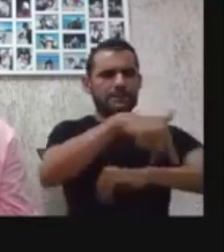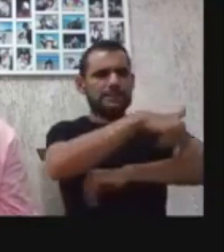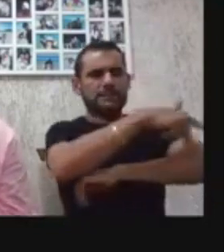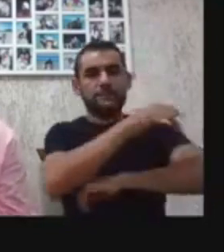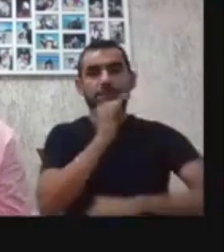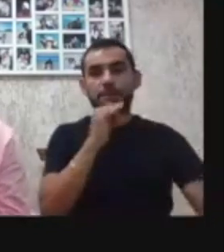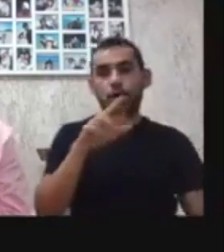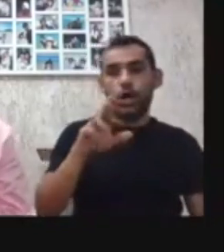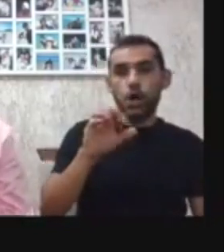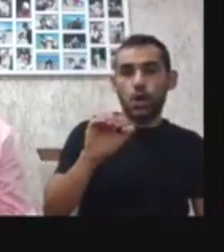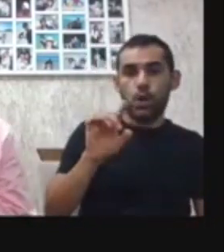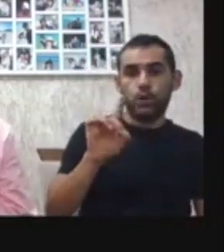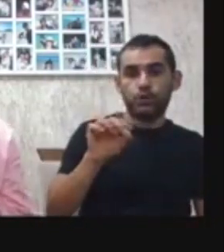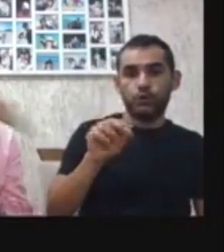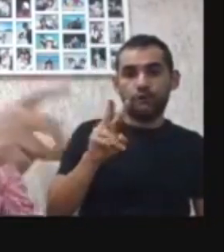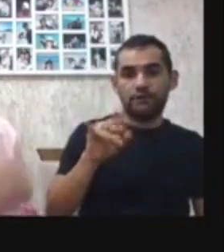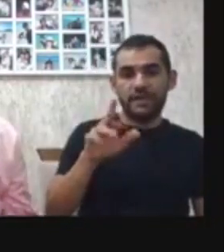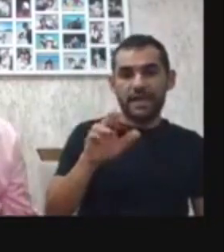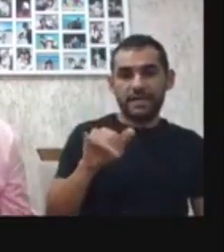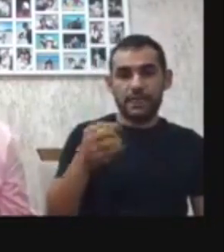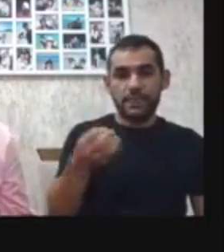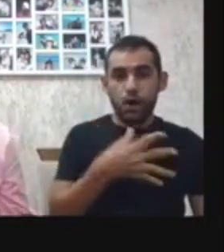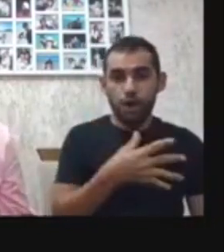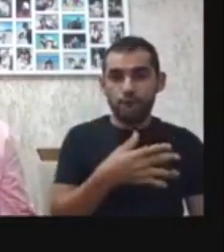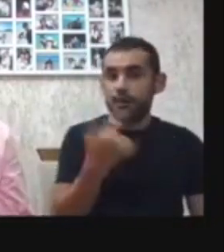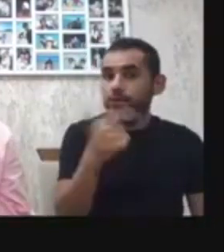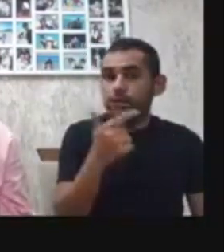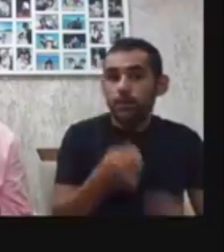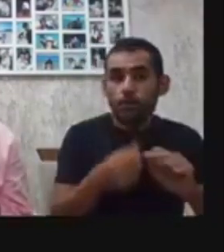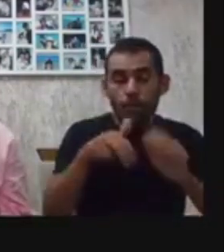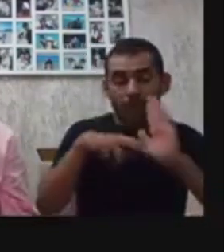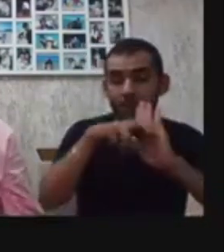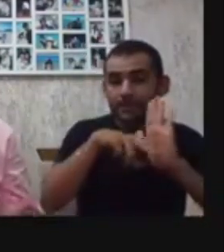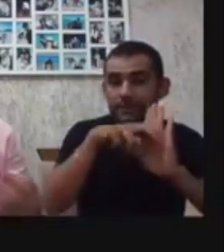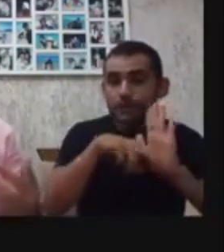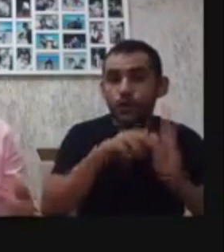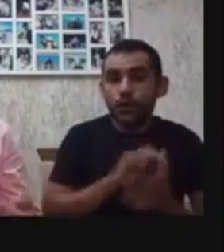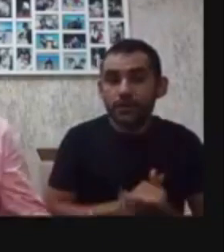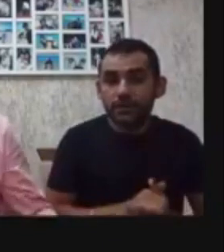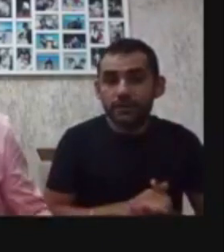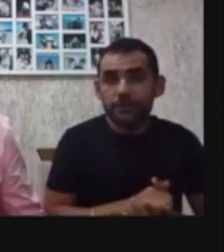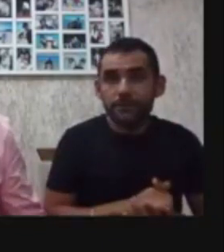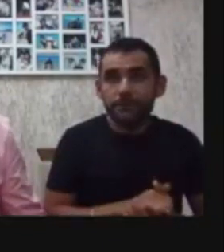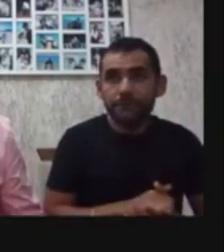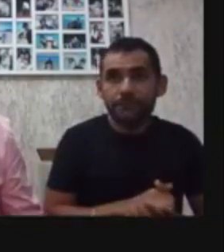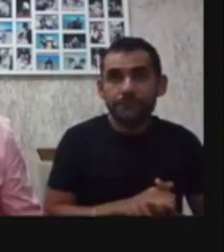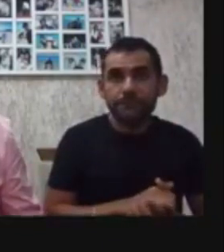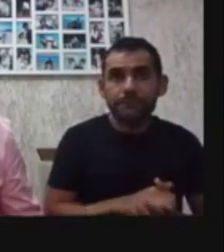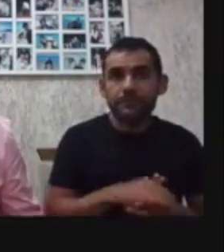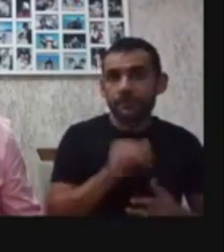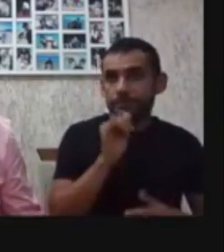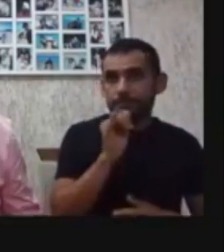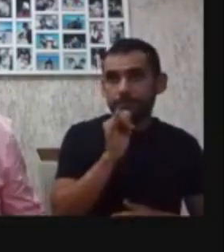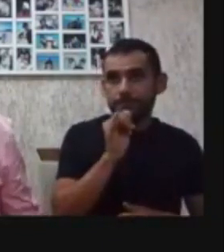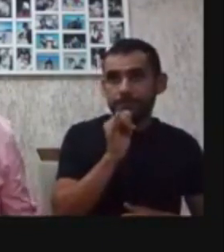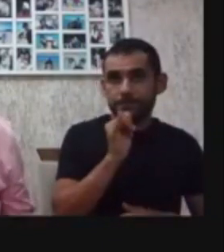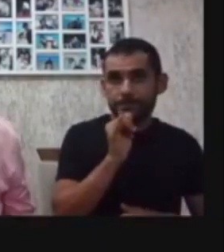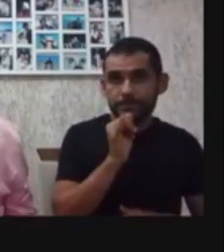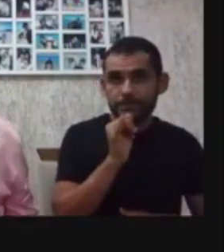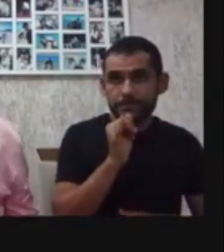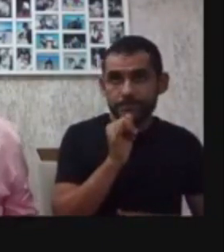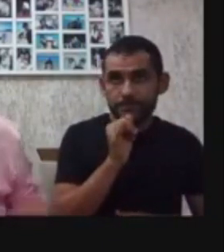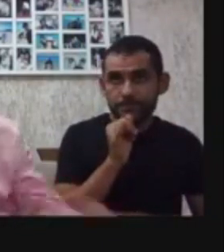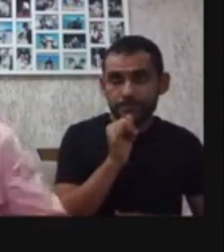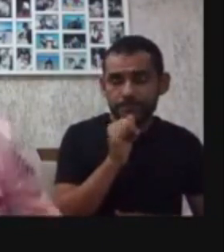da rodoviária nova, né? Que não cabe uma cadeira de roda. Aí a gente vê umas pessoas que põem lá a cadeira de roda. Aí